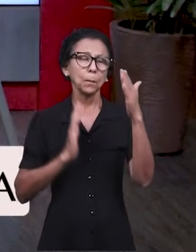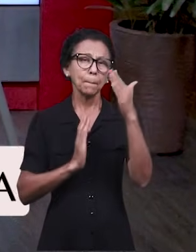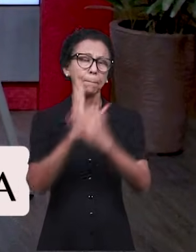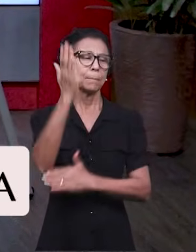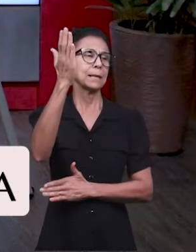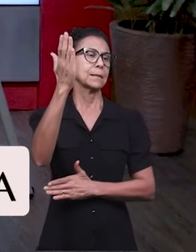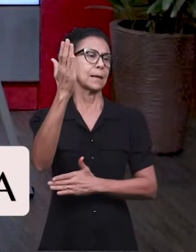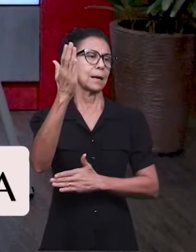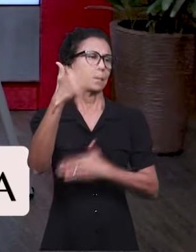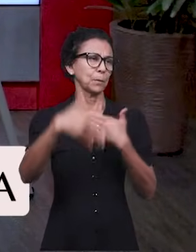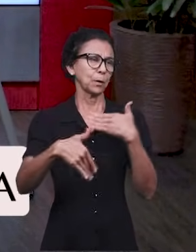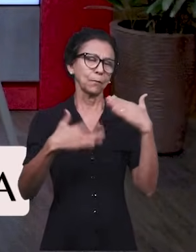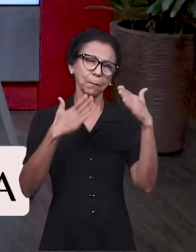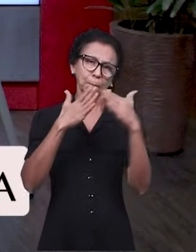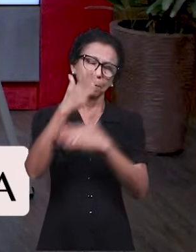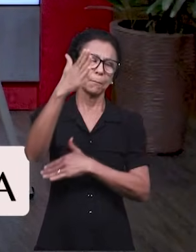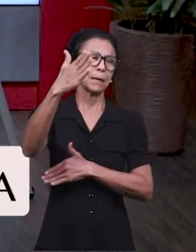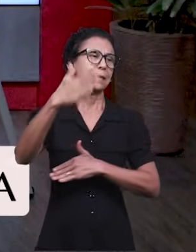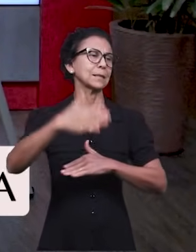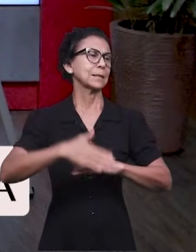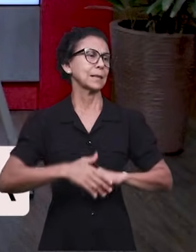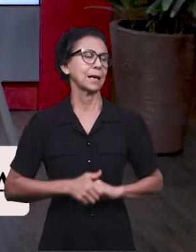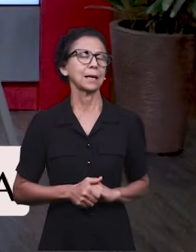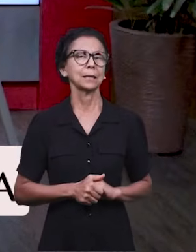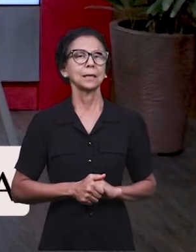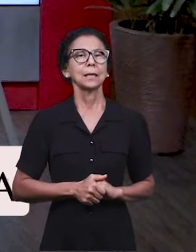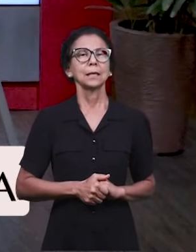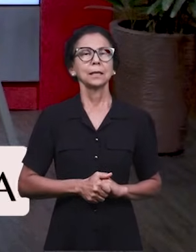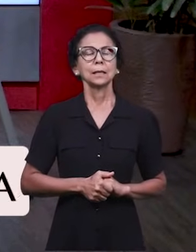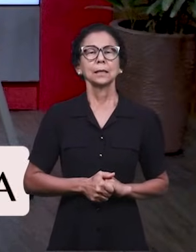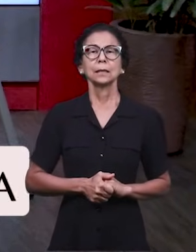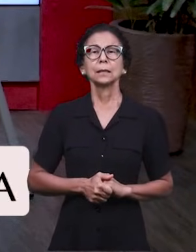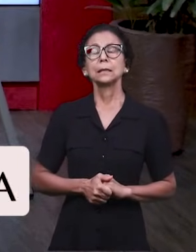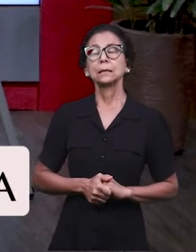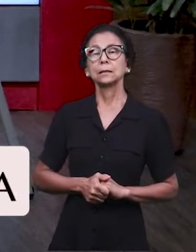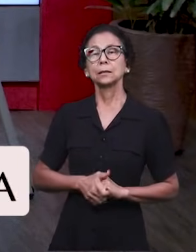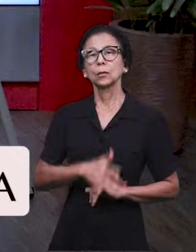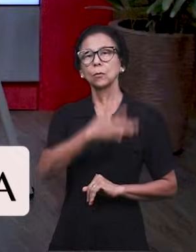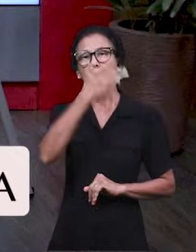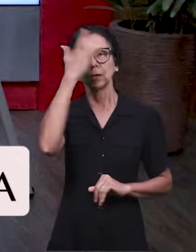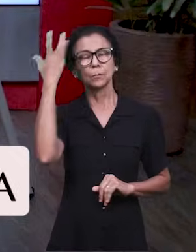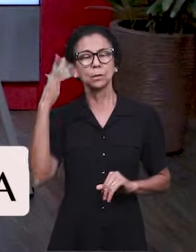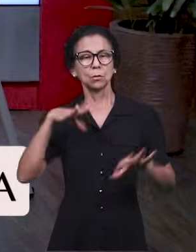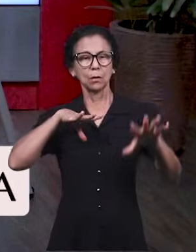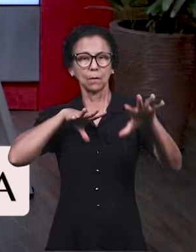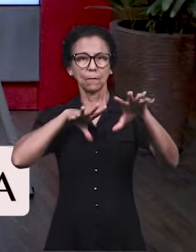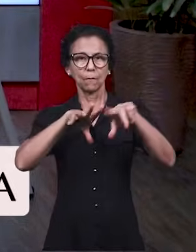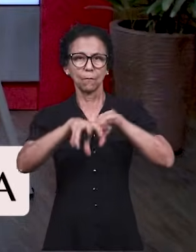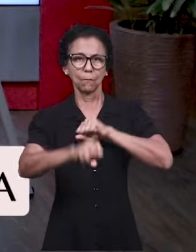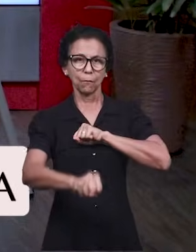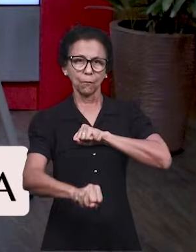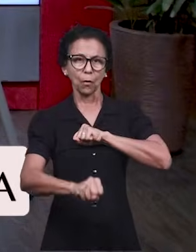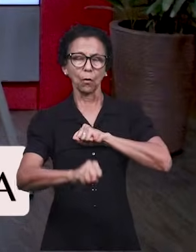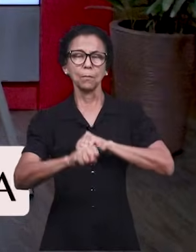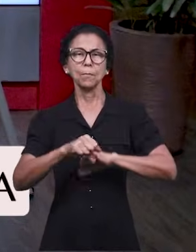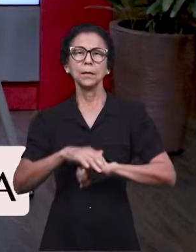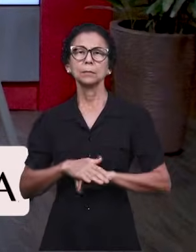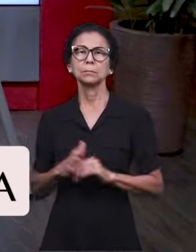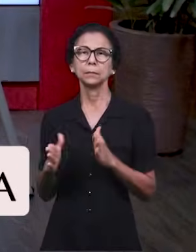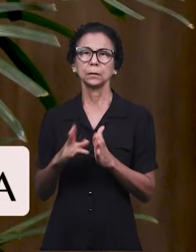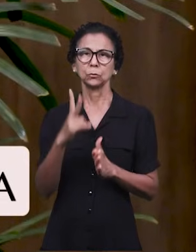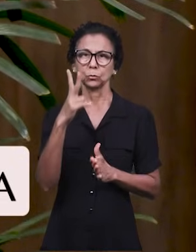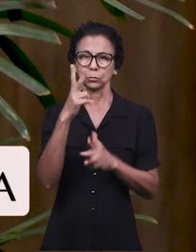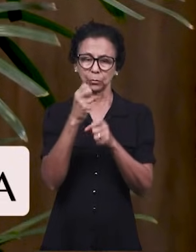pessoa recebe, né, o diplomata ele ingressa, então ele recebe essa formação por cerca de 2 anos. E como